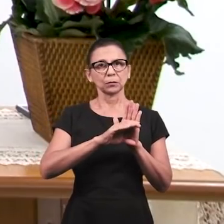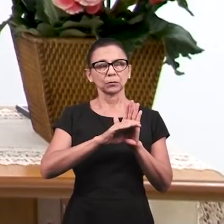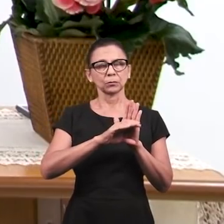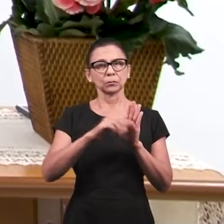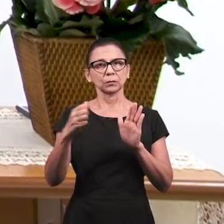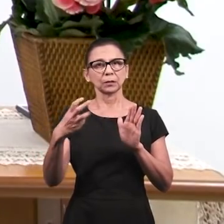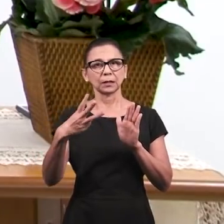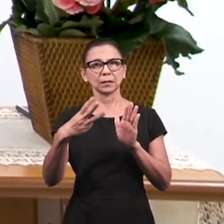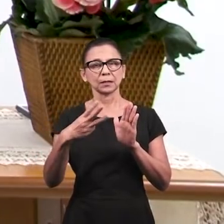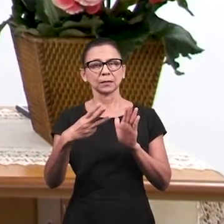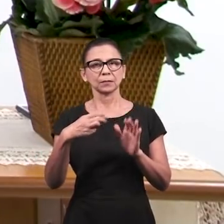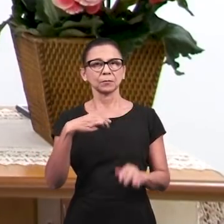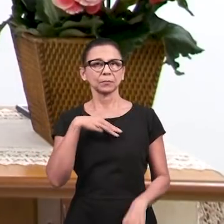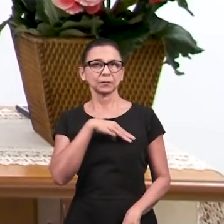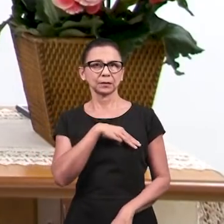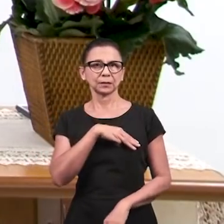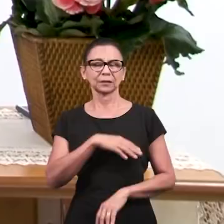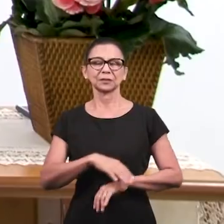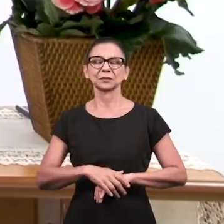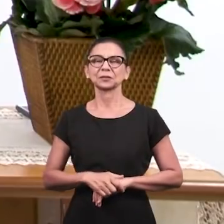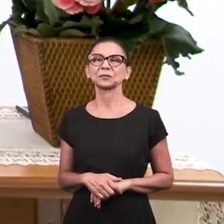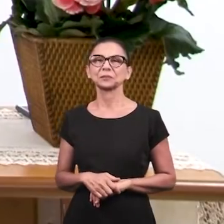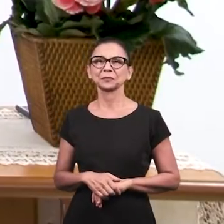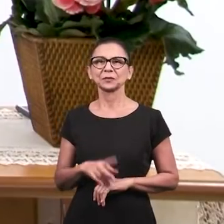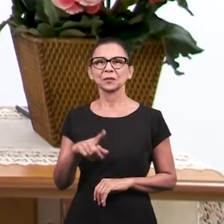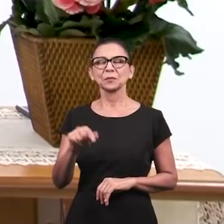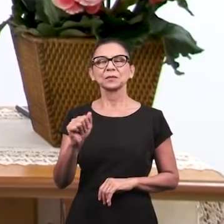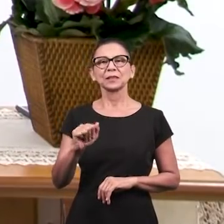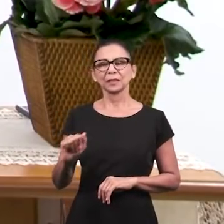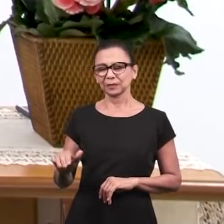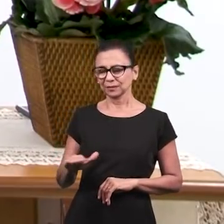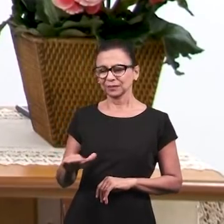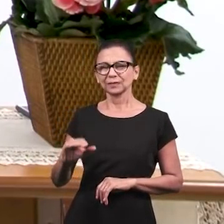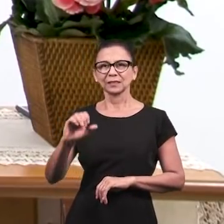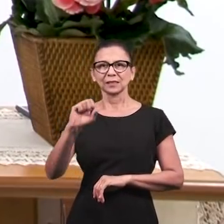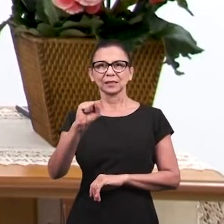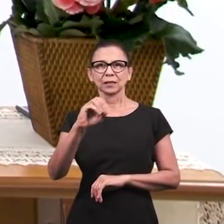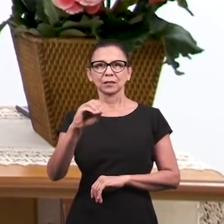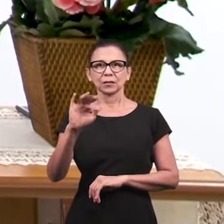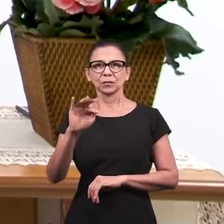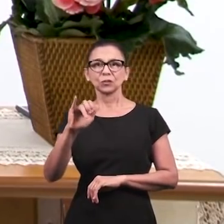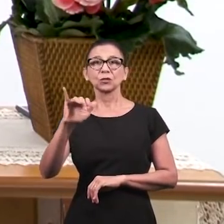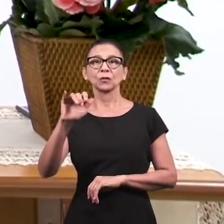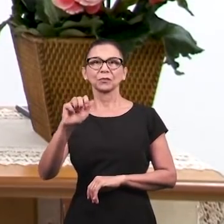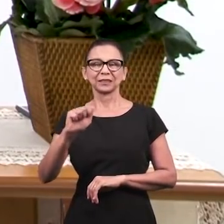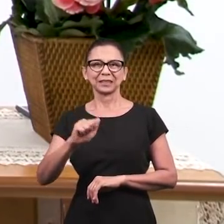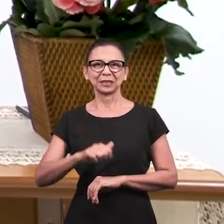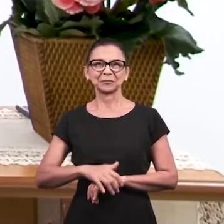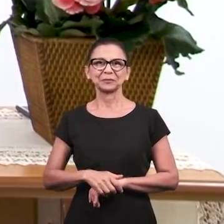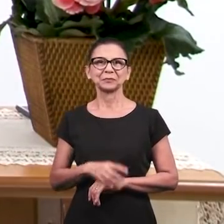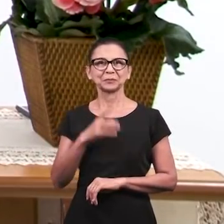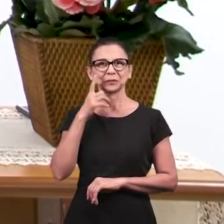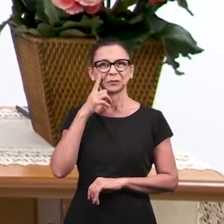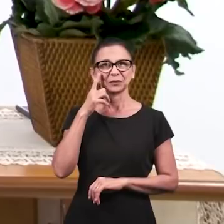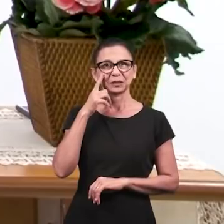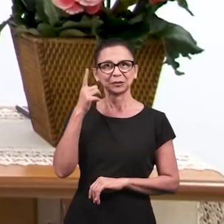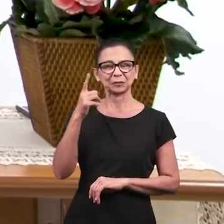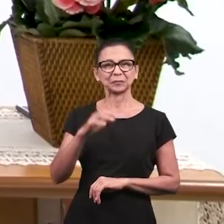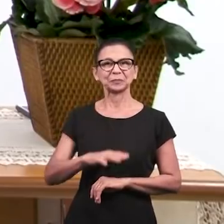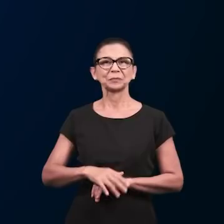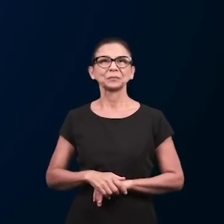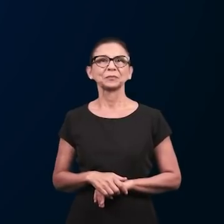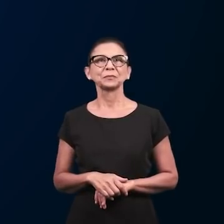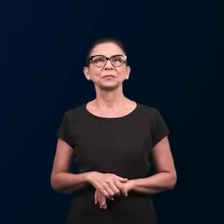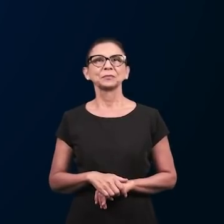esta pergunta, quem vai responder é a nossa intermediária de Foz do Iguaçu, Sofia Ferraz. Vamos ouvi-la com toda